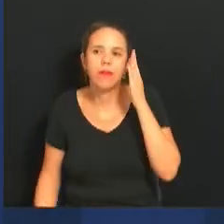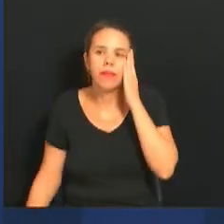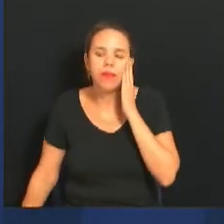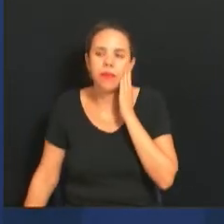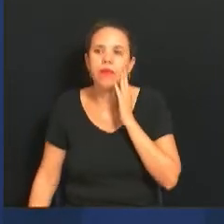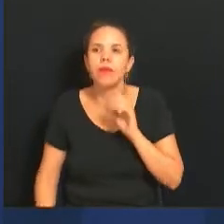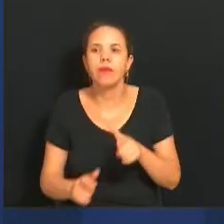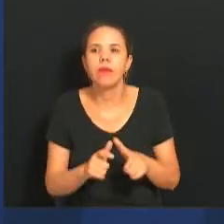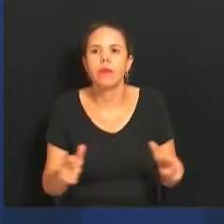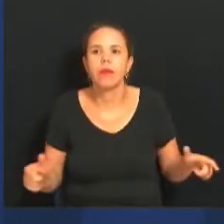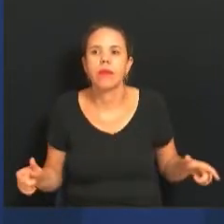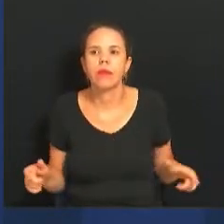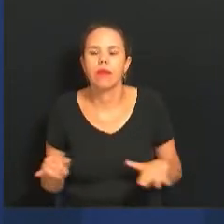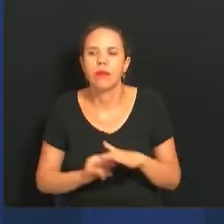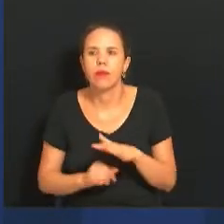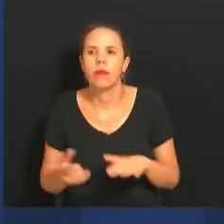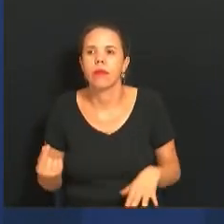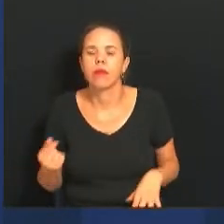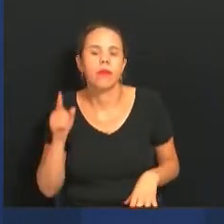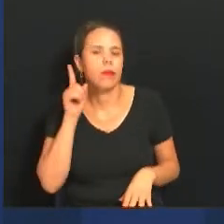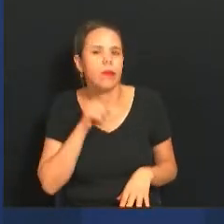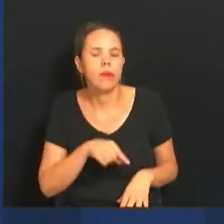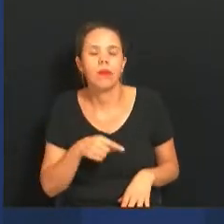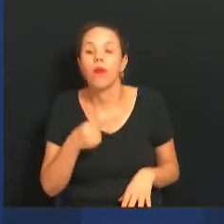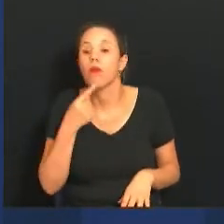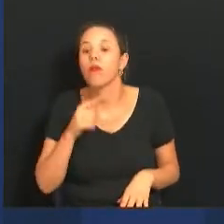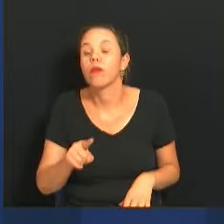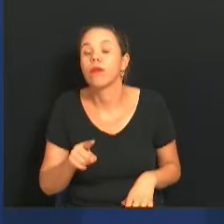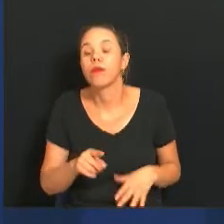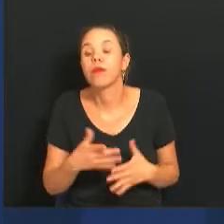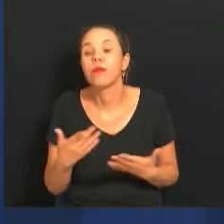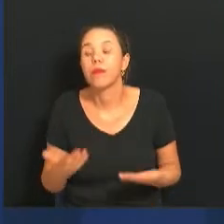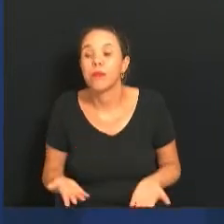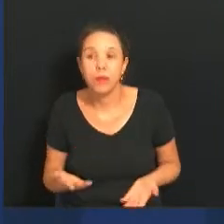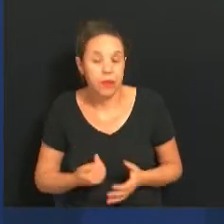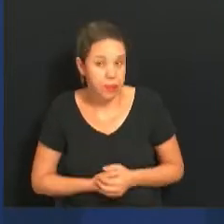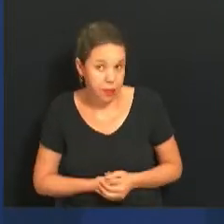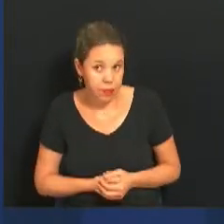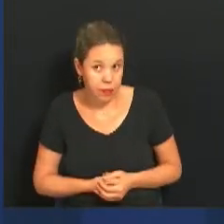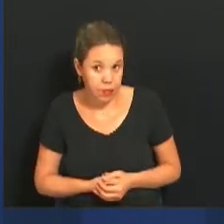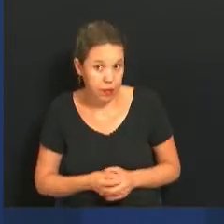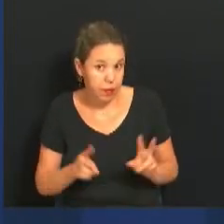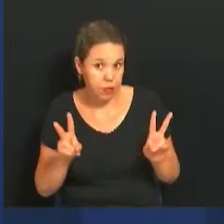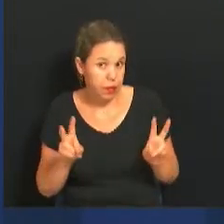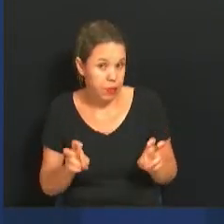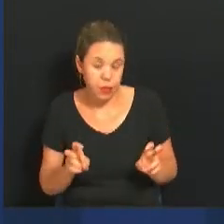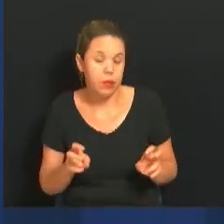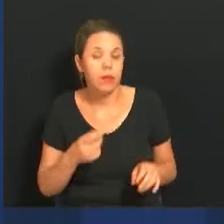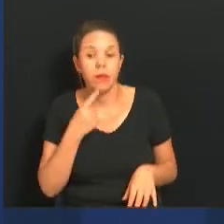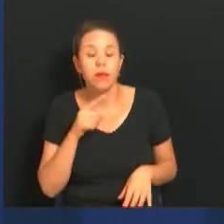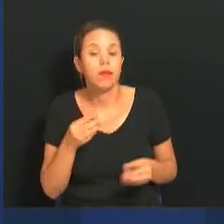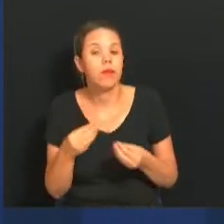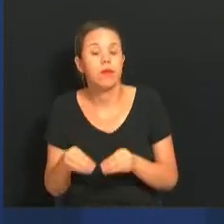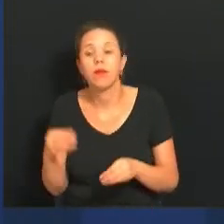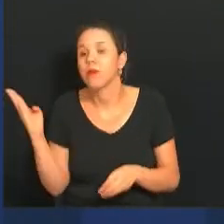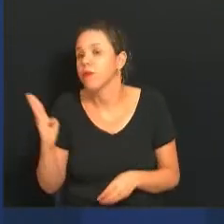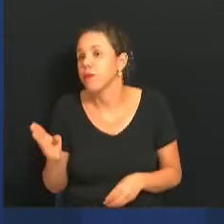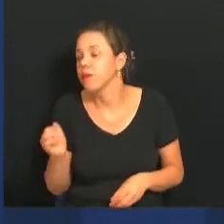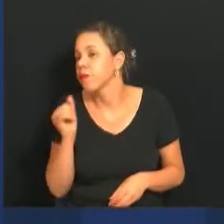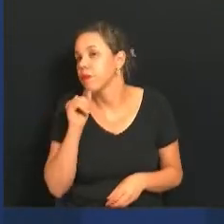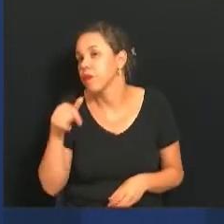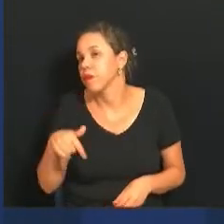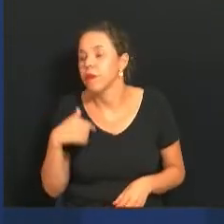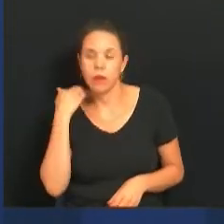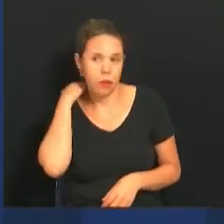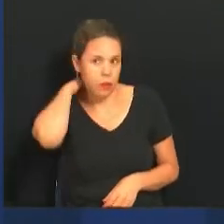maior instituição financeira da Rússia, enfim. É só a Rússia que sai prejudicada? O Brasil, por exemplo, vai ter